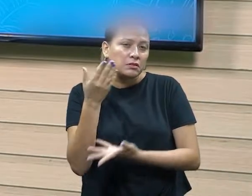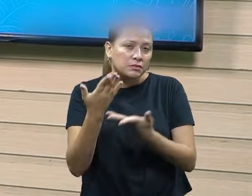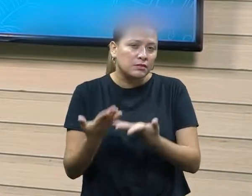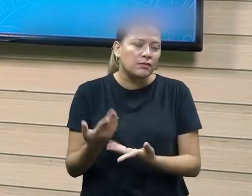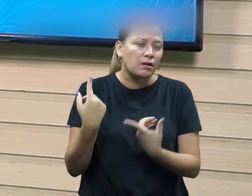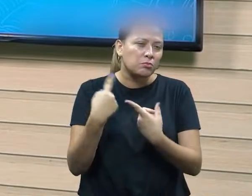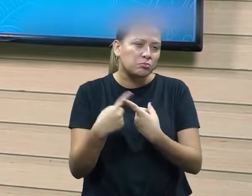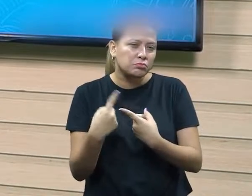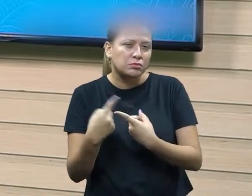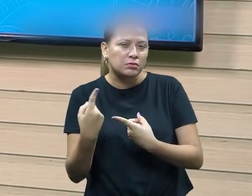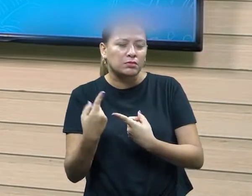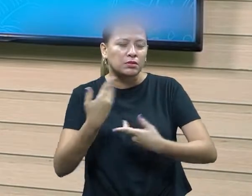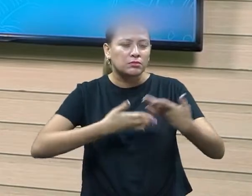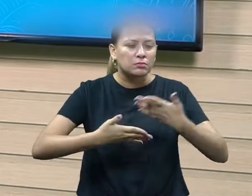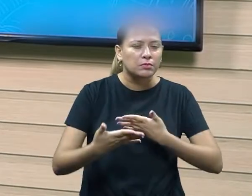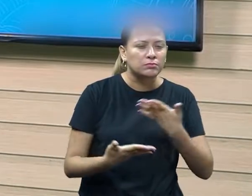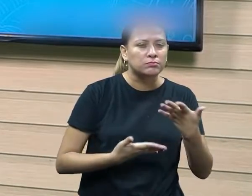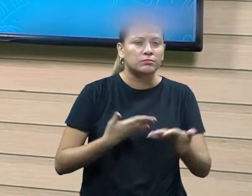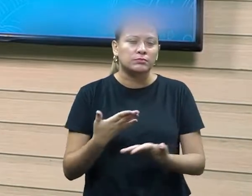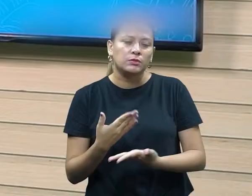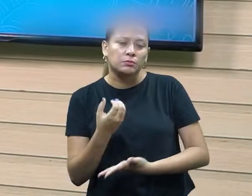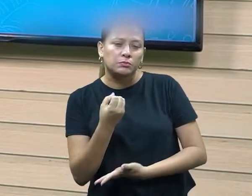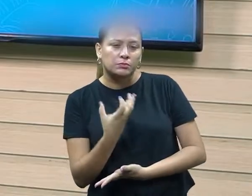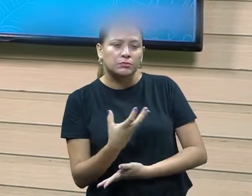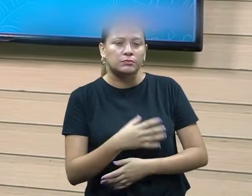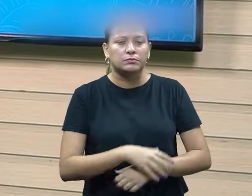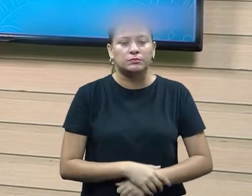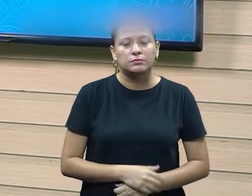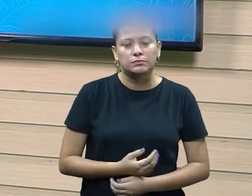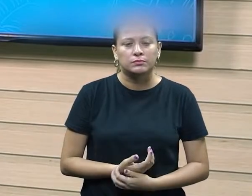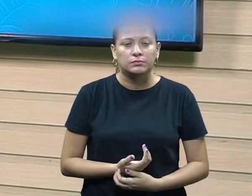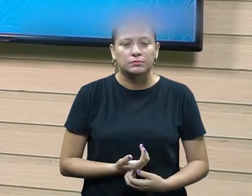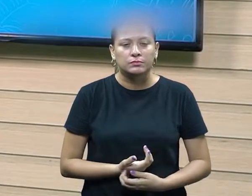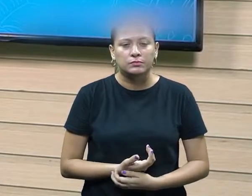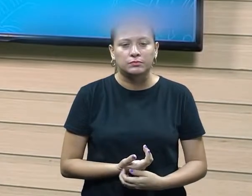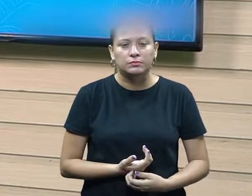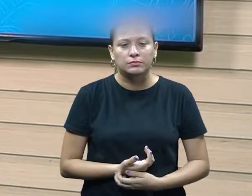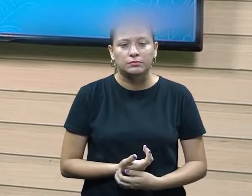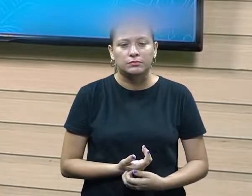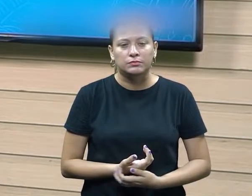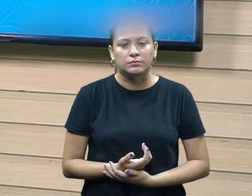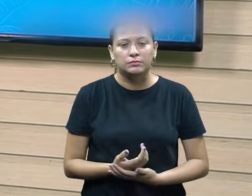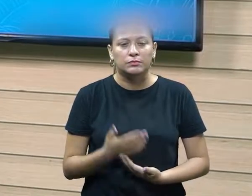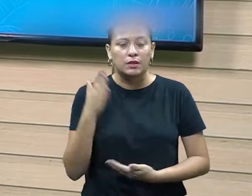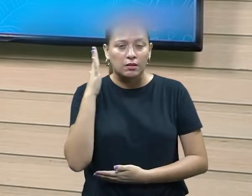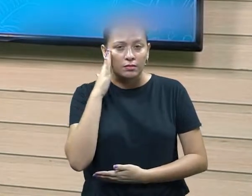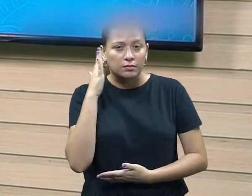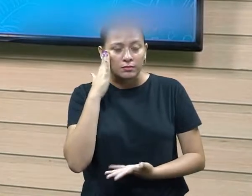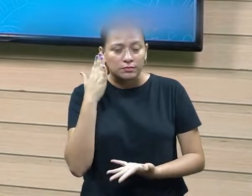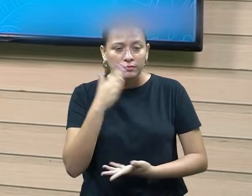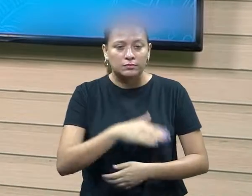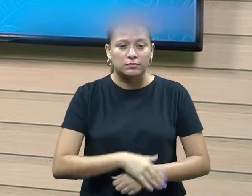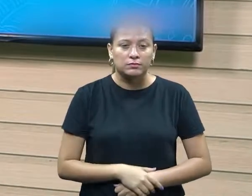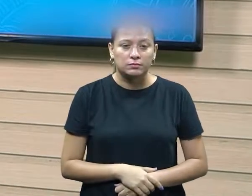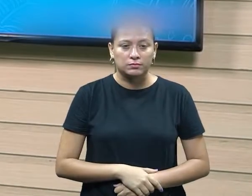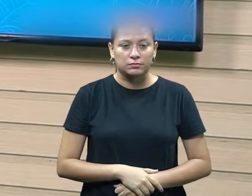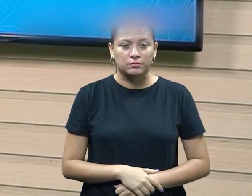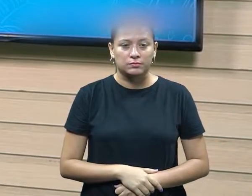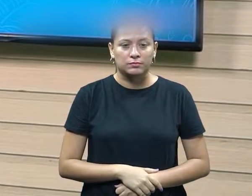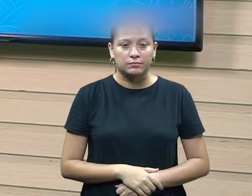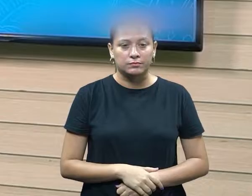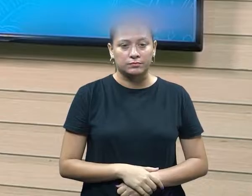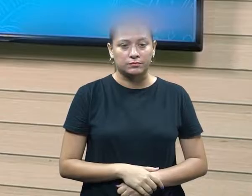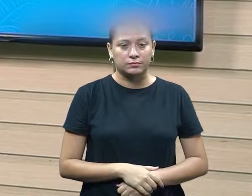da experiência dele, uma pessoa bem relacionada, né? Um poder também está direcionado para a gente. E aí a gente consegue observar como